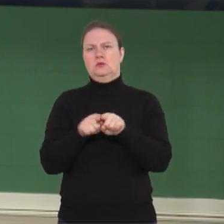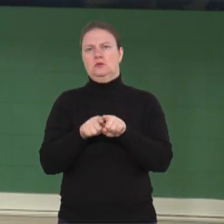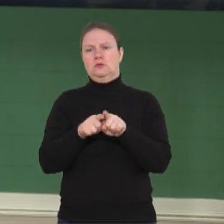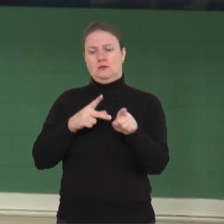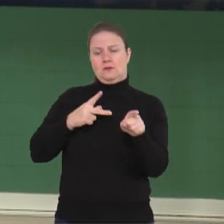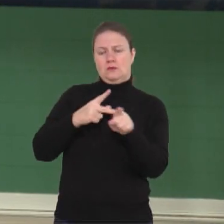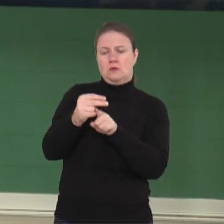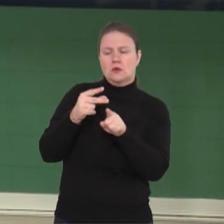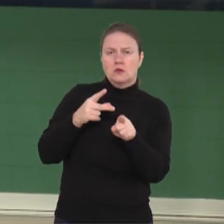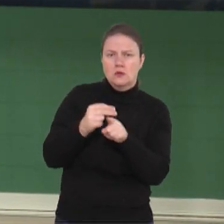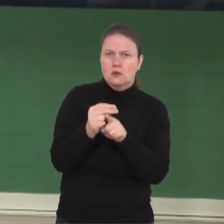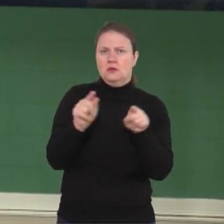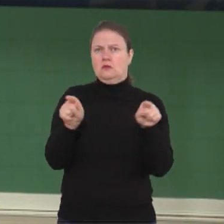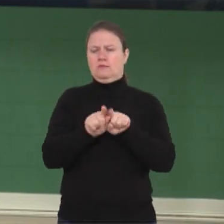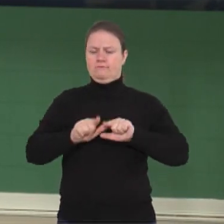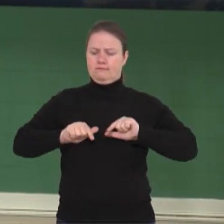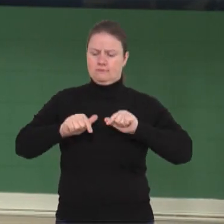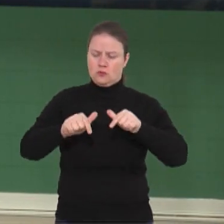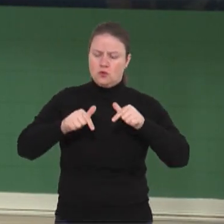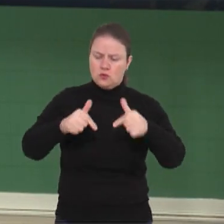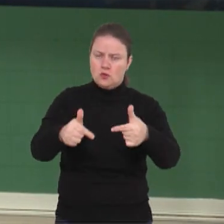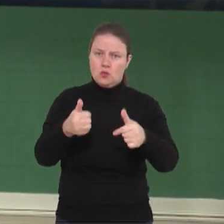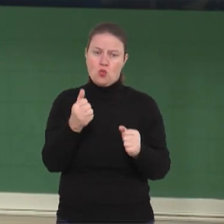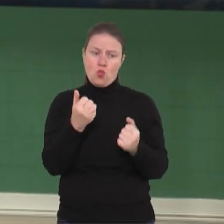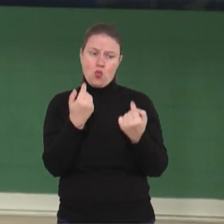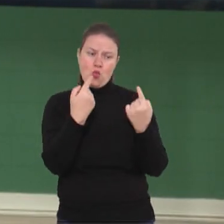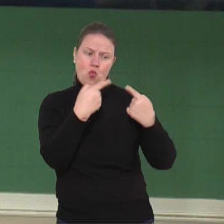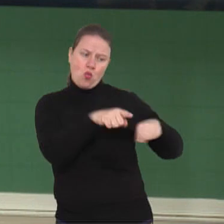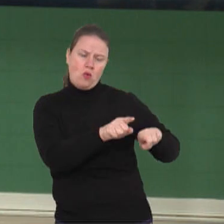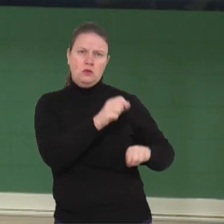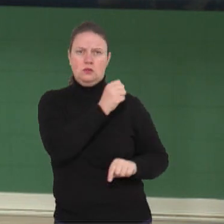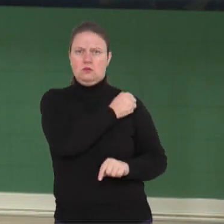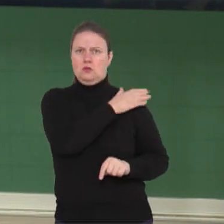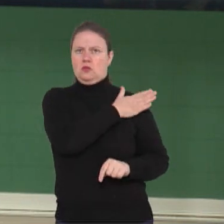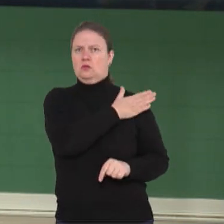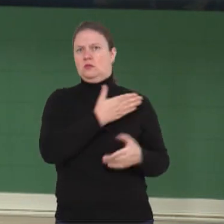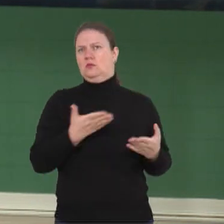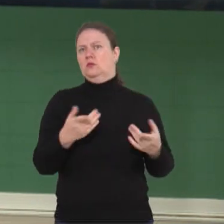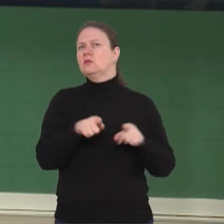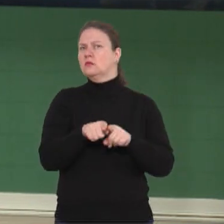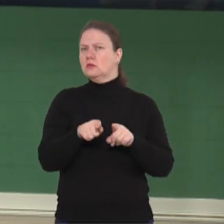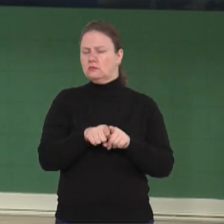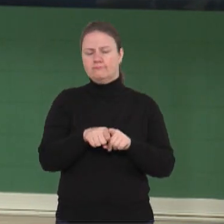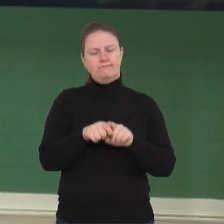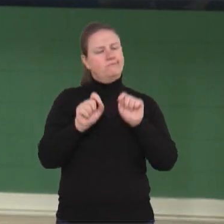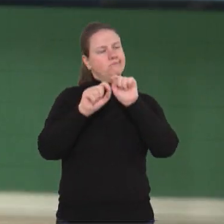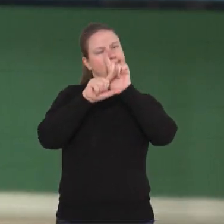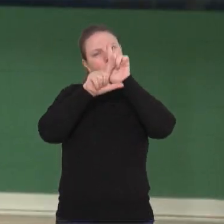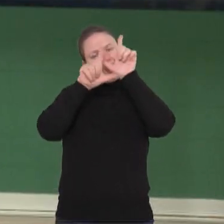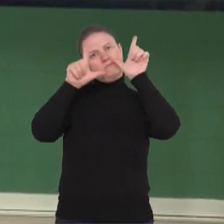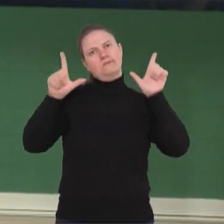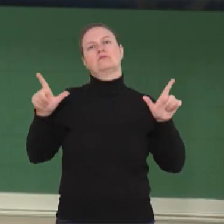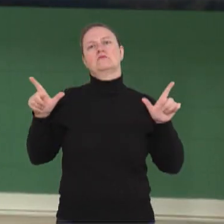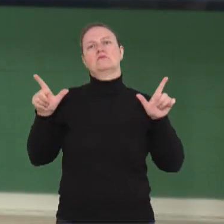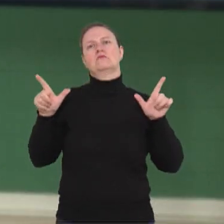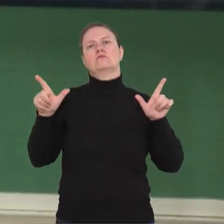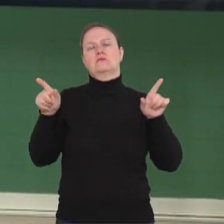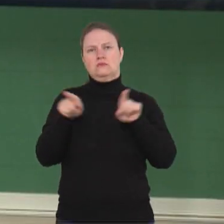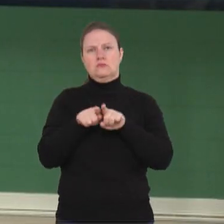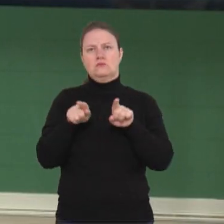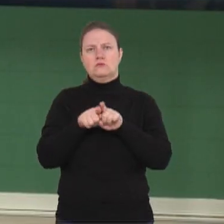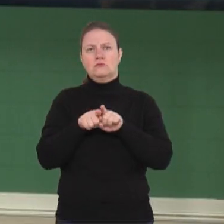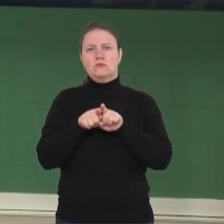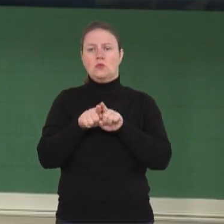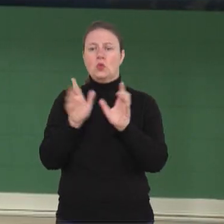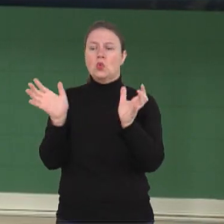vencer muitas vezes, lutar contra o preconceito, são referência, essas mulheres? Sem dúvida. Né, para o segmento